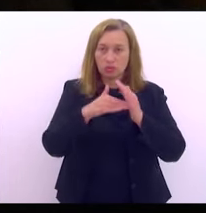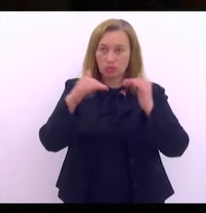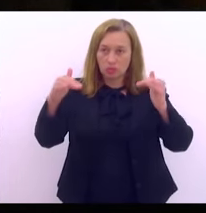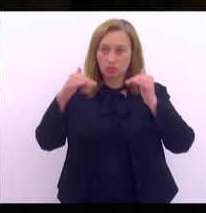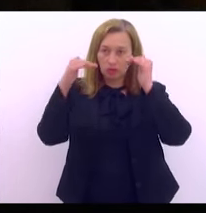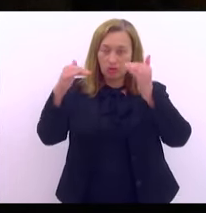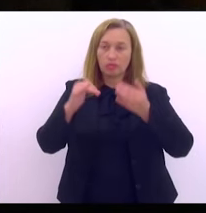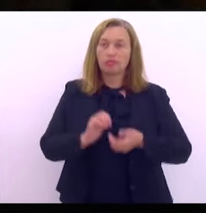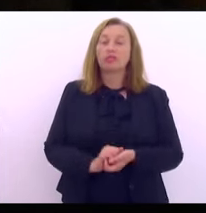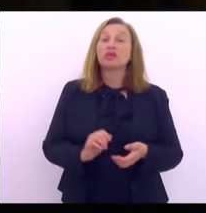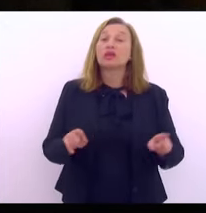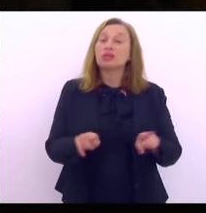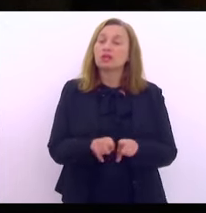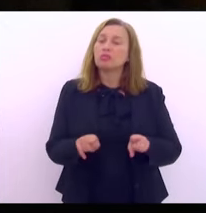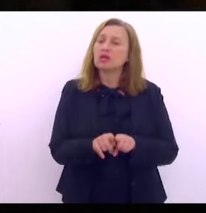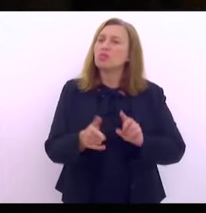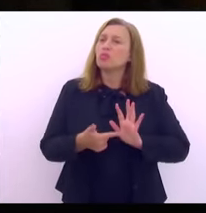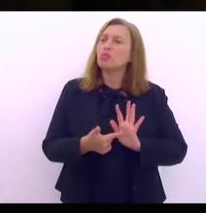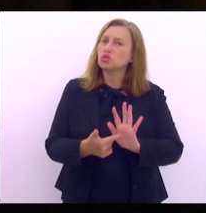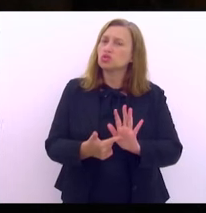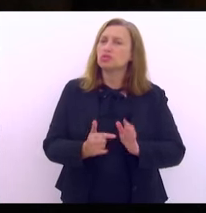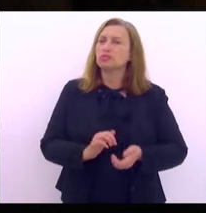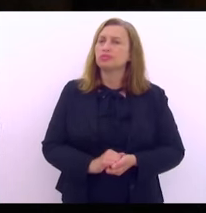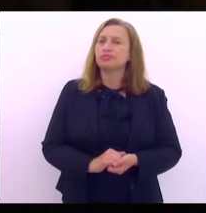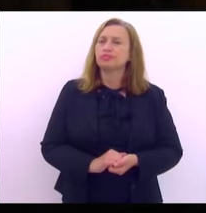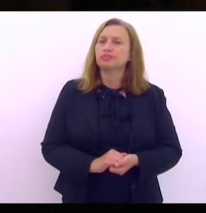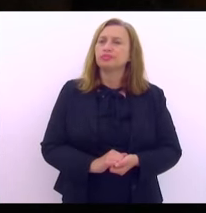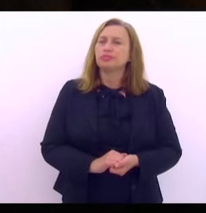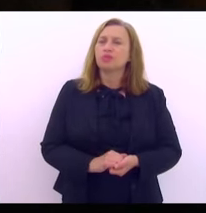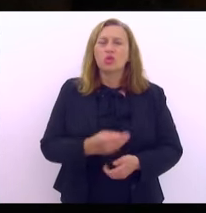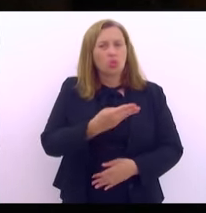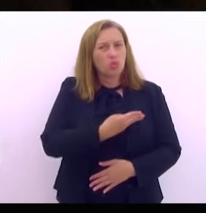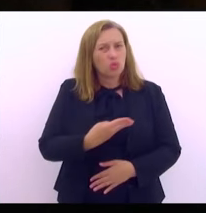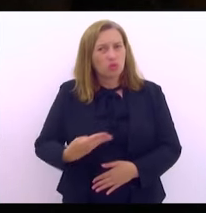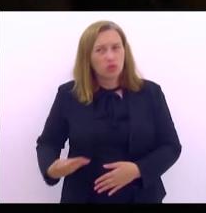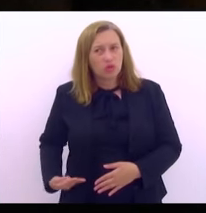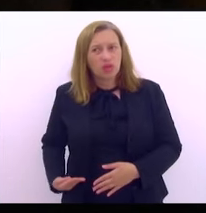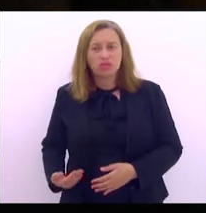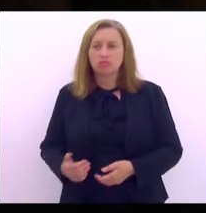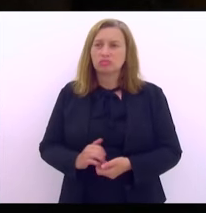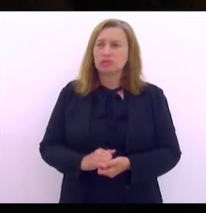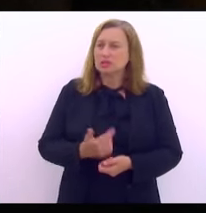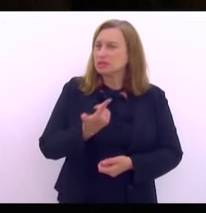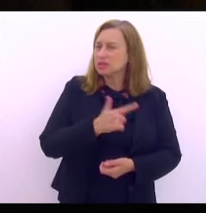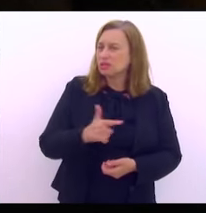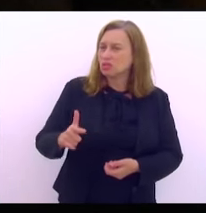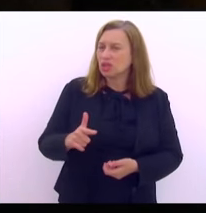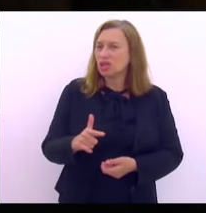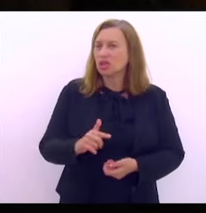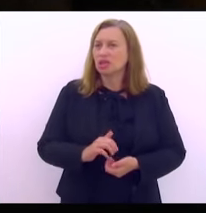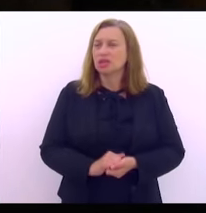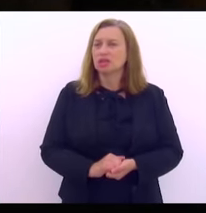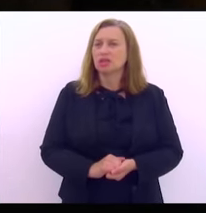tempo, demonstra que um governo que não tem